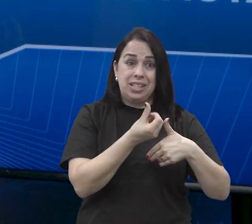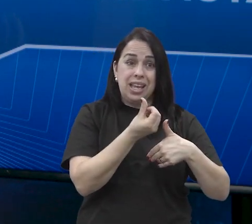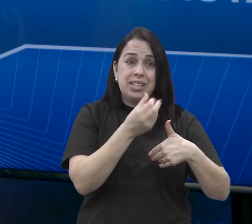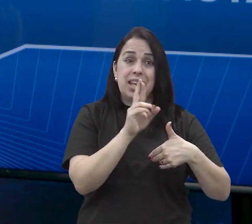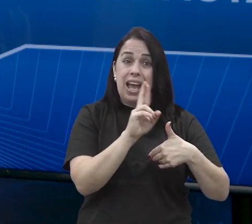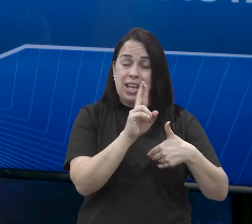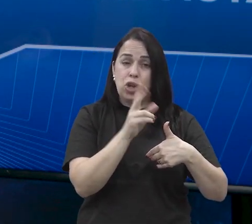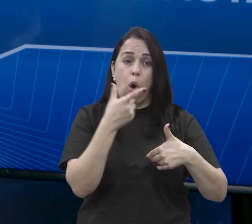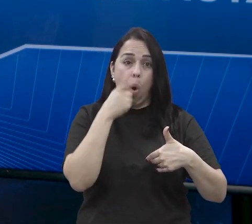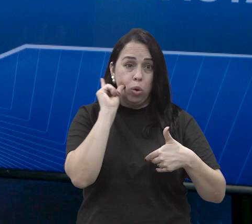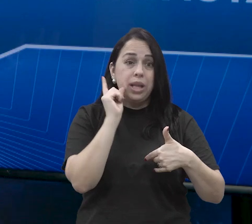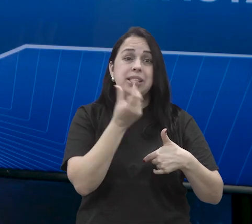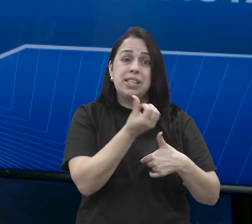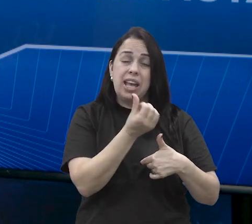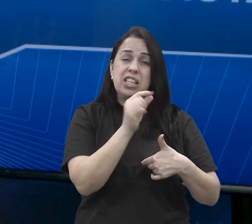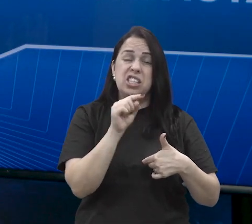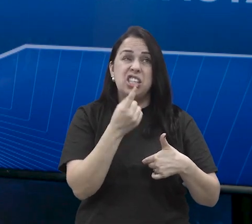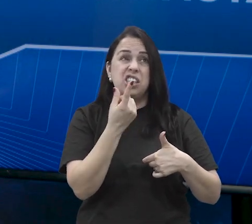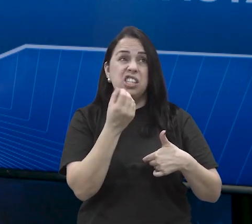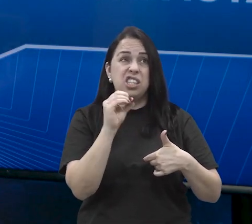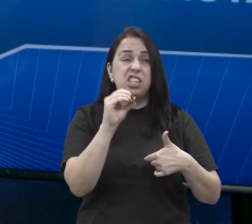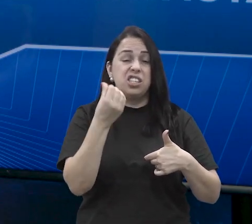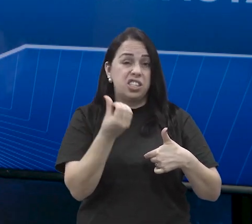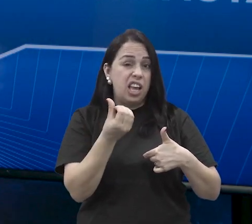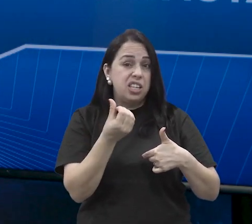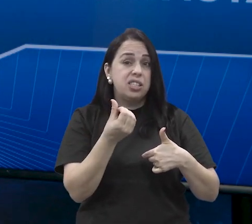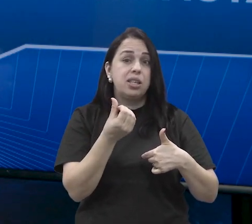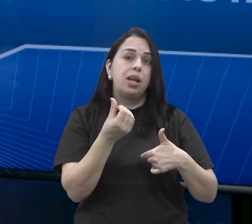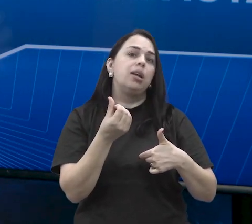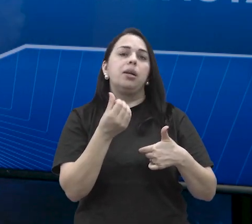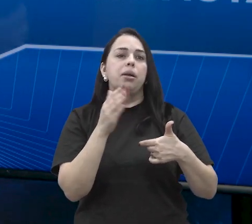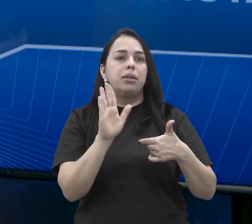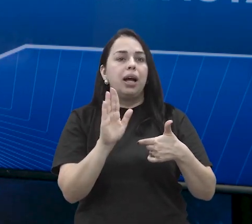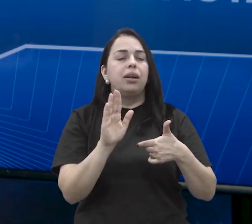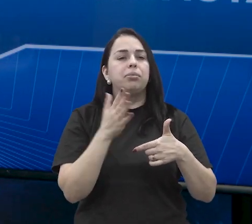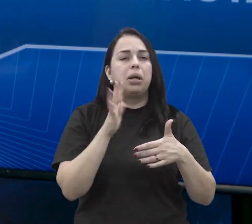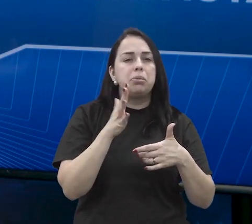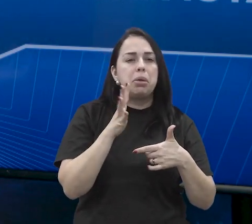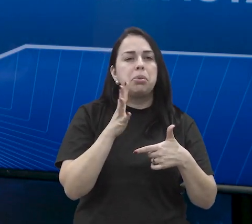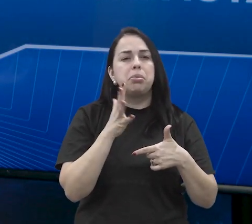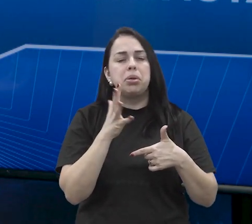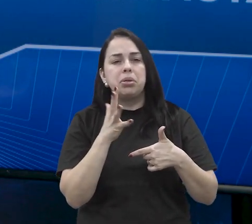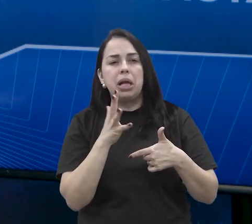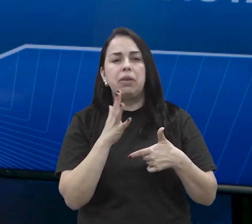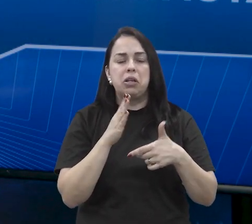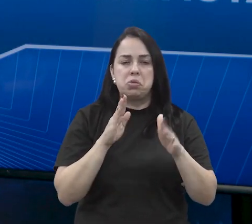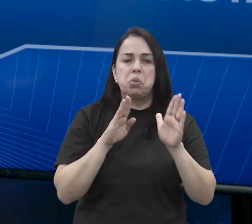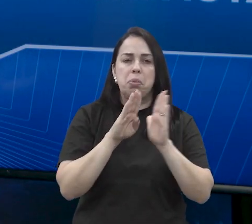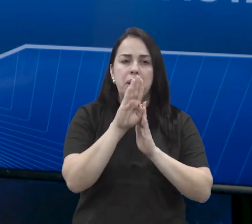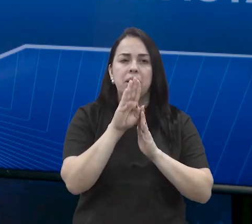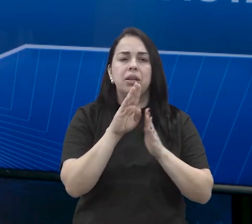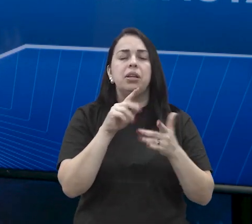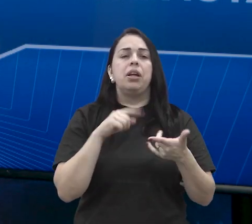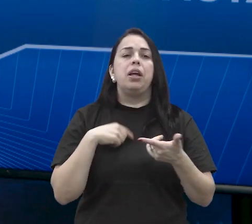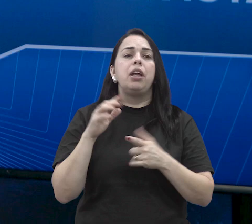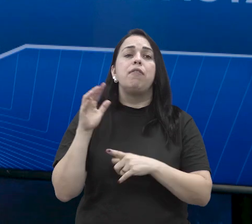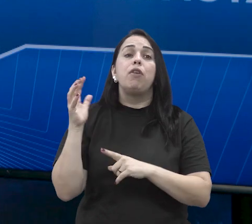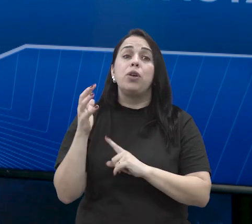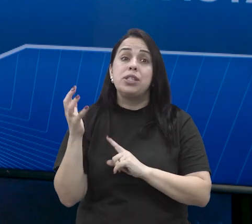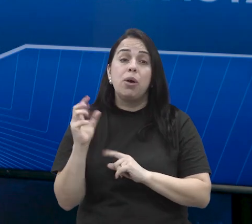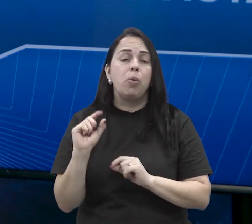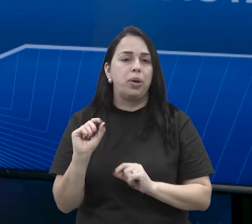de R$6, ontem fechou em 6,6, a gente não sabe como é que está hoje, mas já está transitando num outro patamar, isso